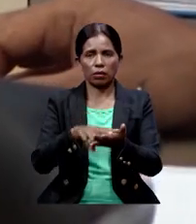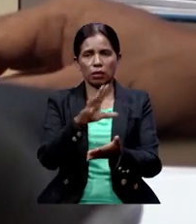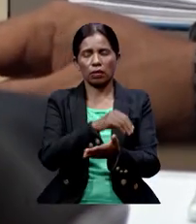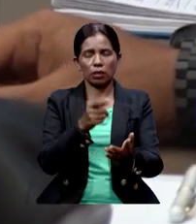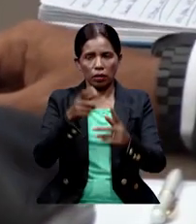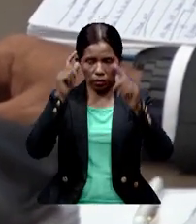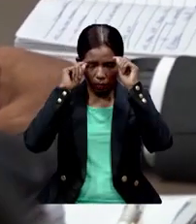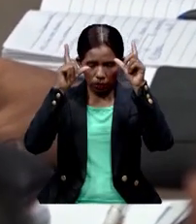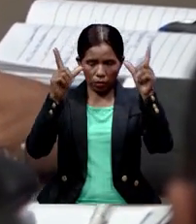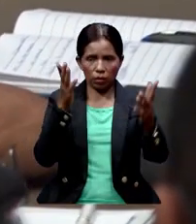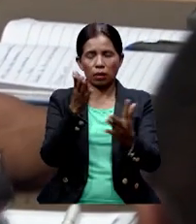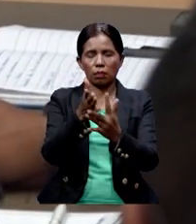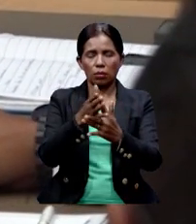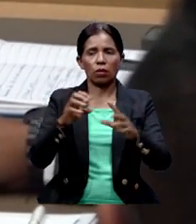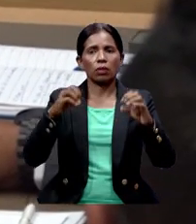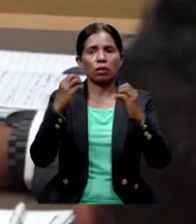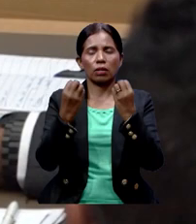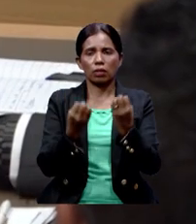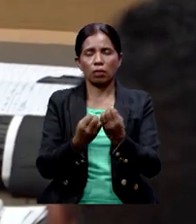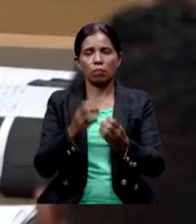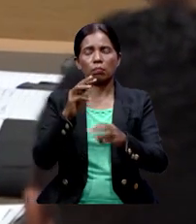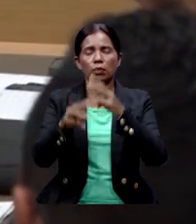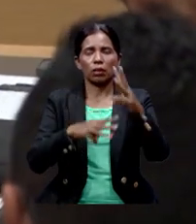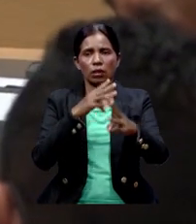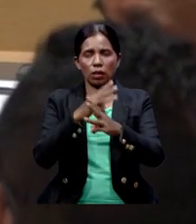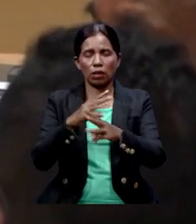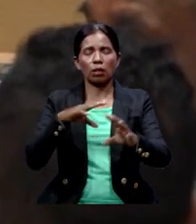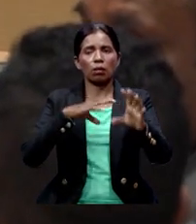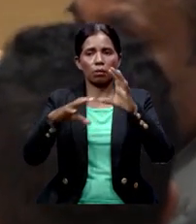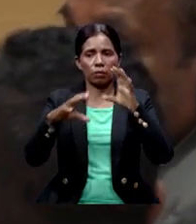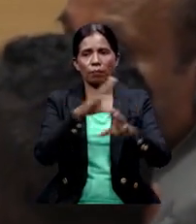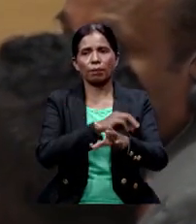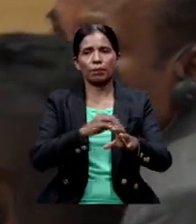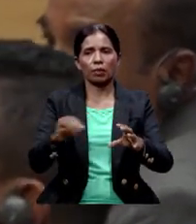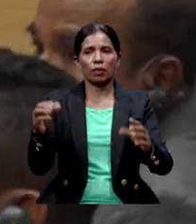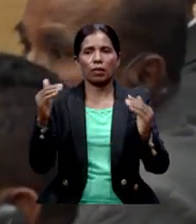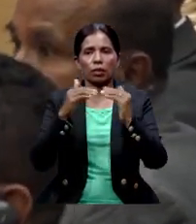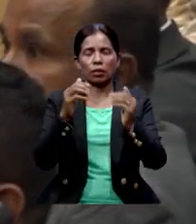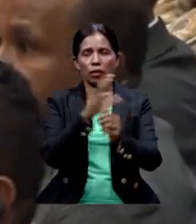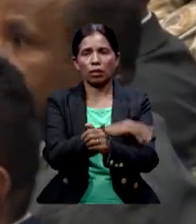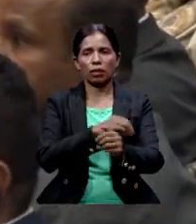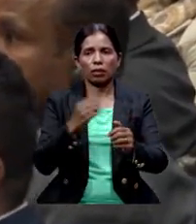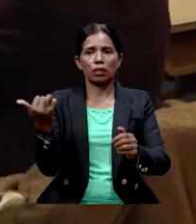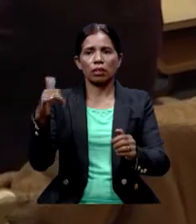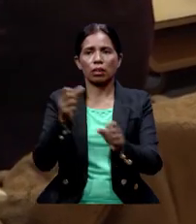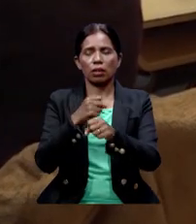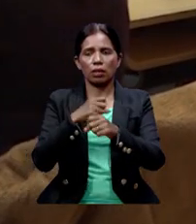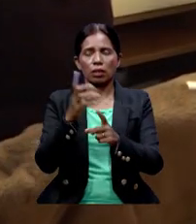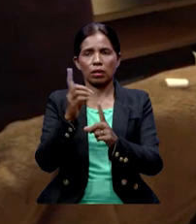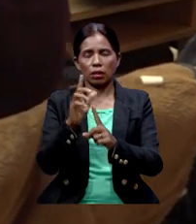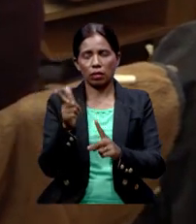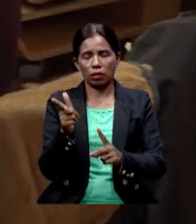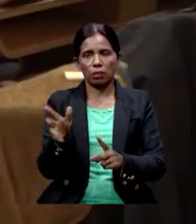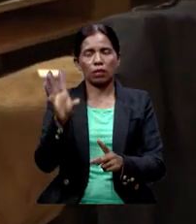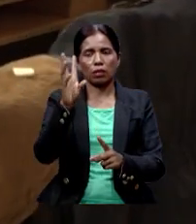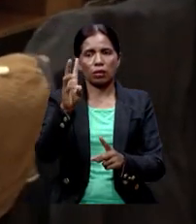Timor-Leste, NIEM, da Organização Mundial Comércio. No NEI encontro ministerial para a relação de Sentolo e Abu Dhabi, NBC se realiza e a Loron